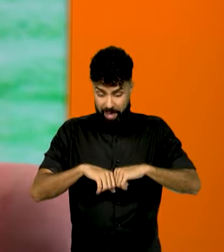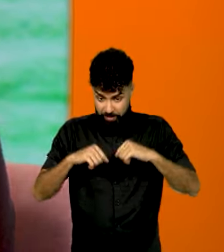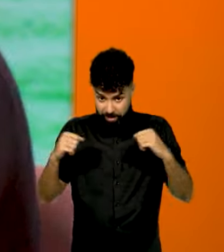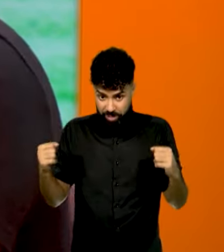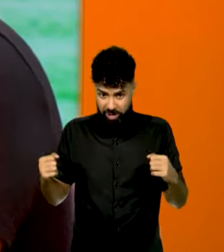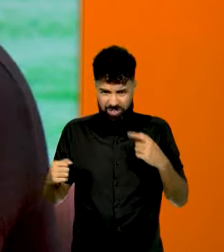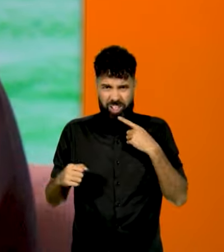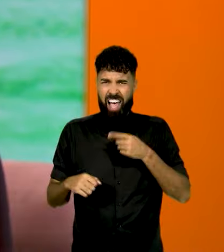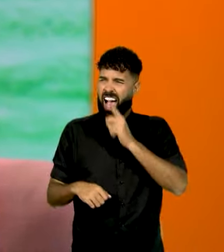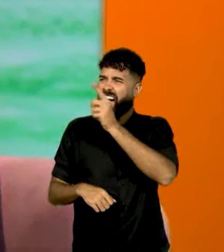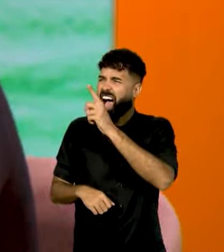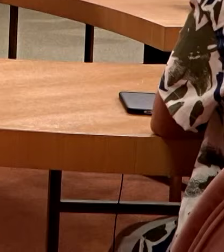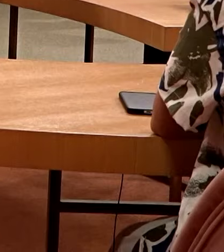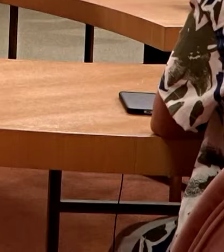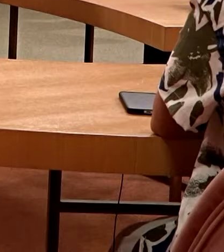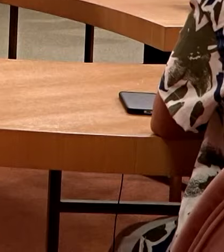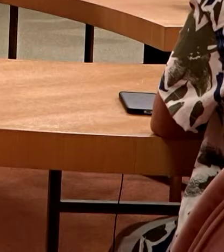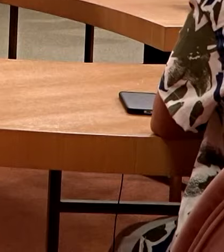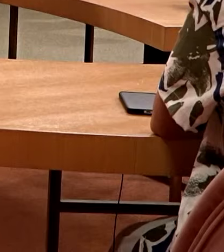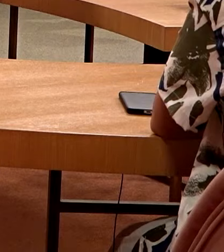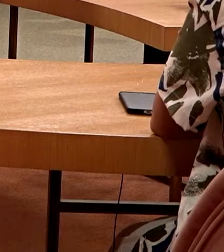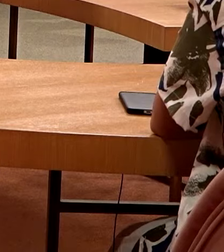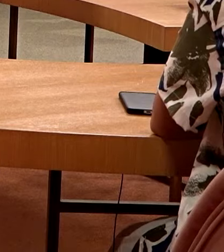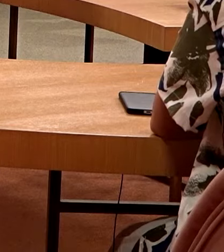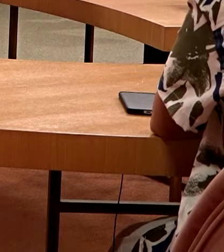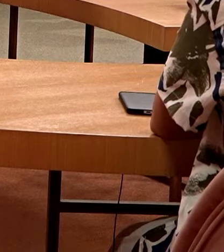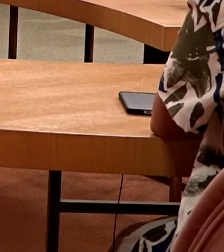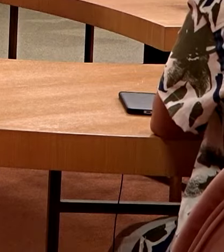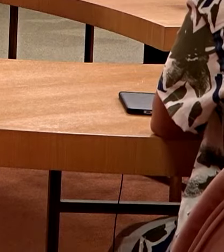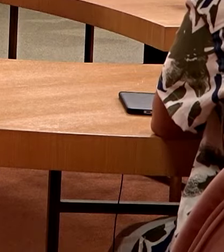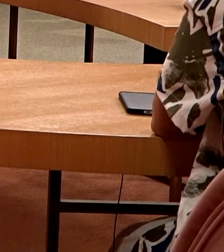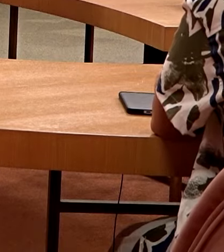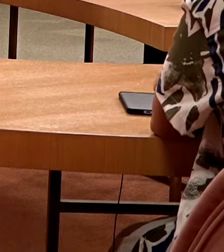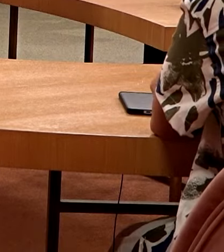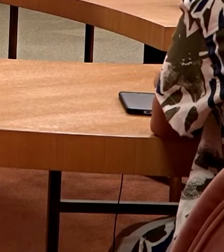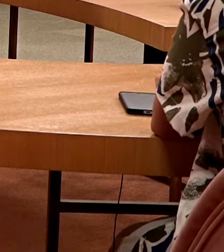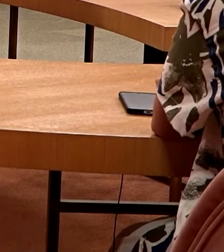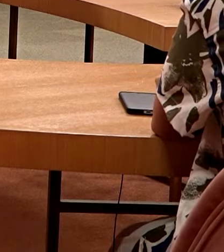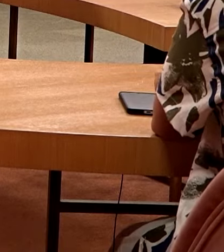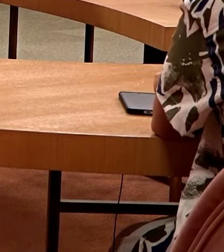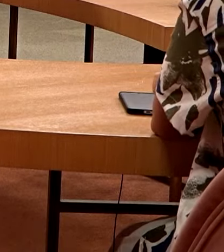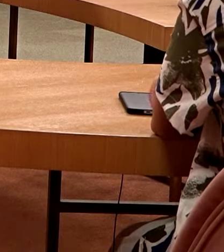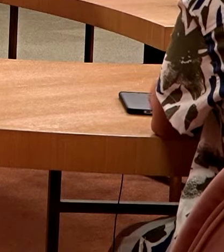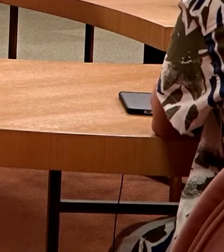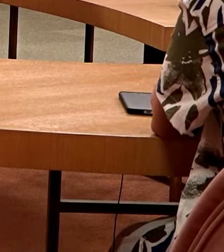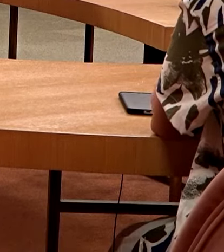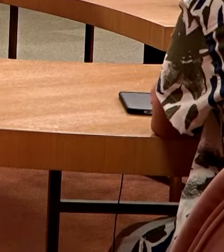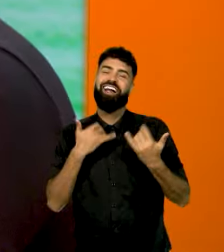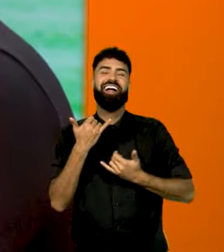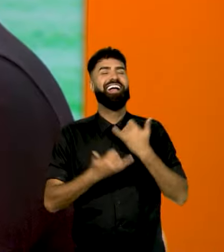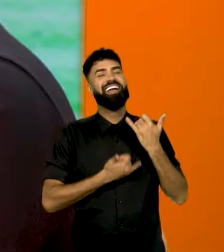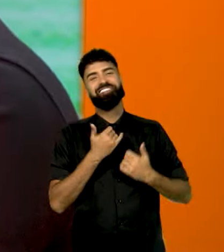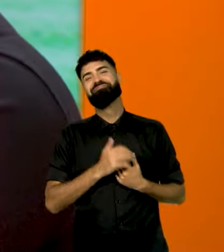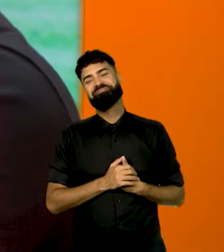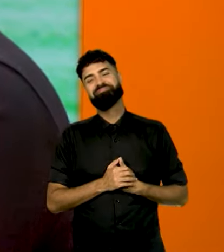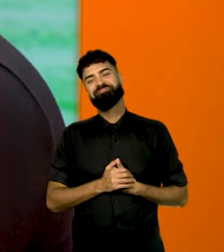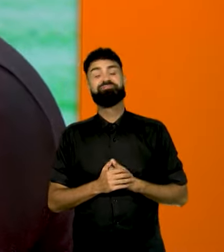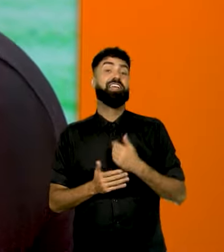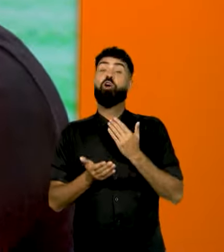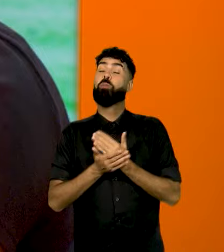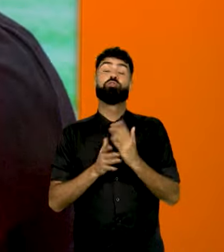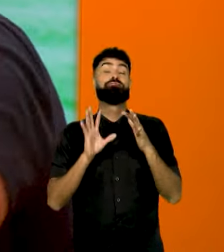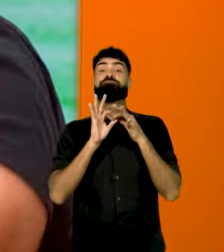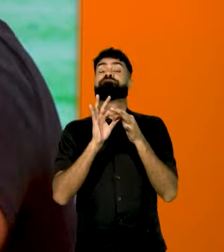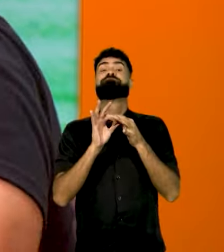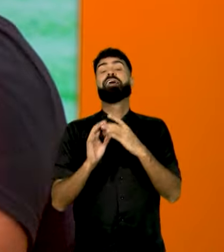ele... Seus safados! Eu sabia que tinha sido vocês! Esse foi o nosso laço,